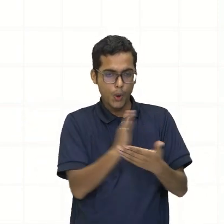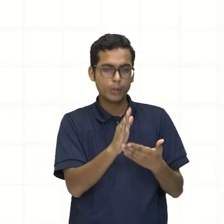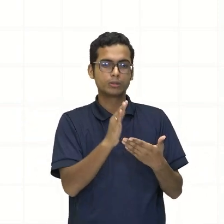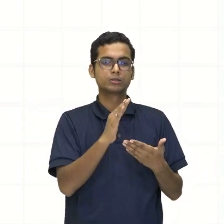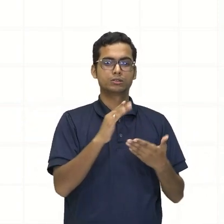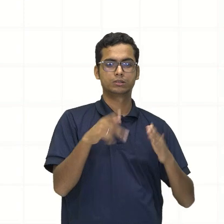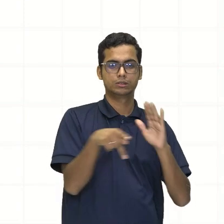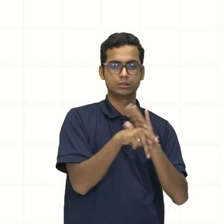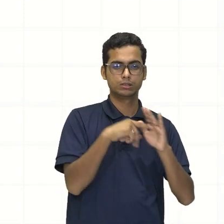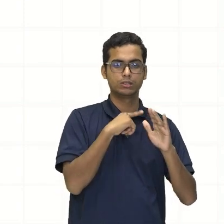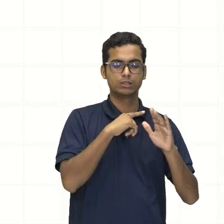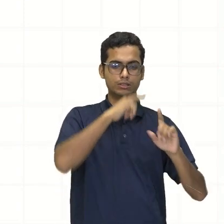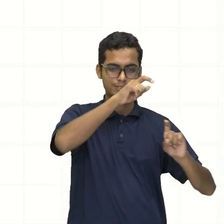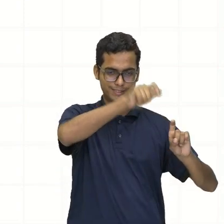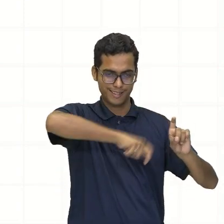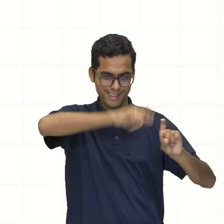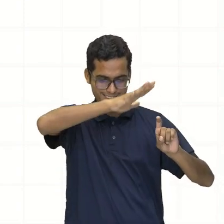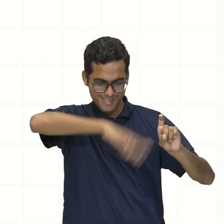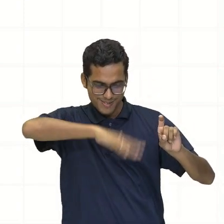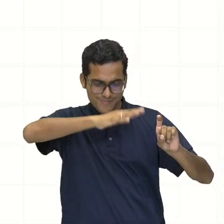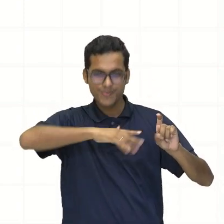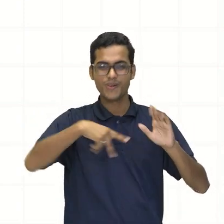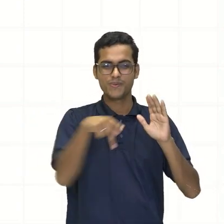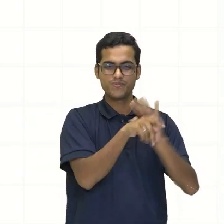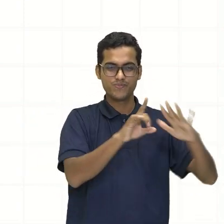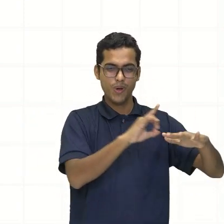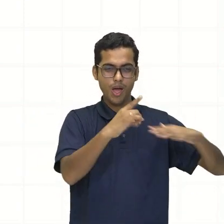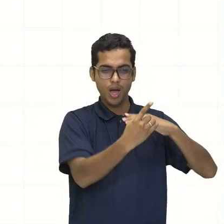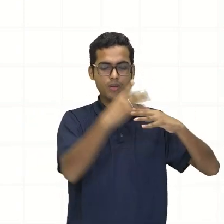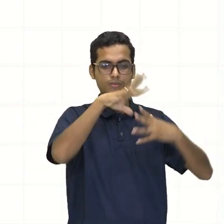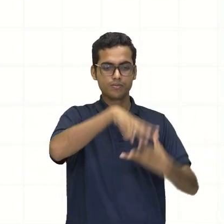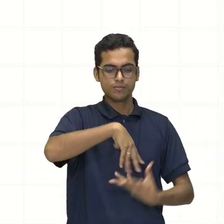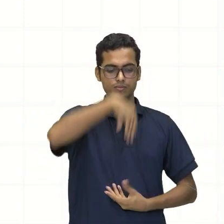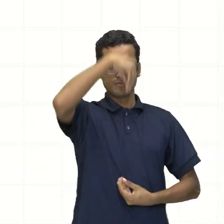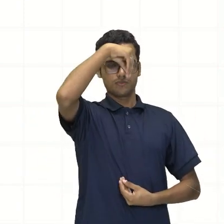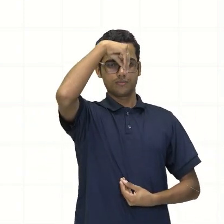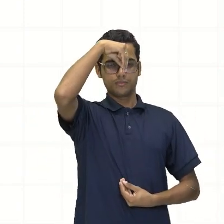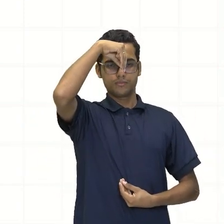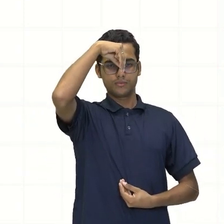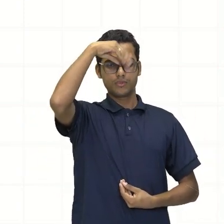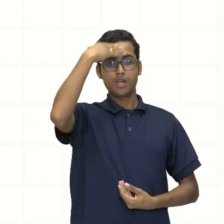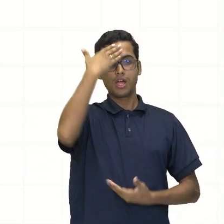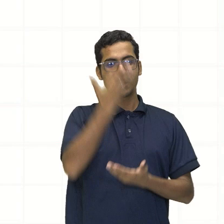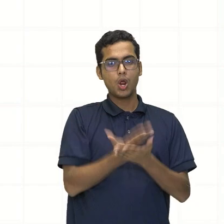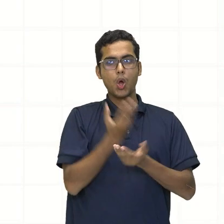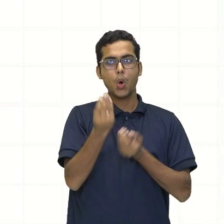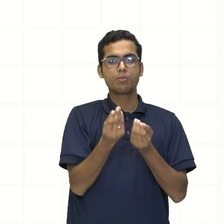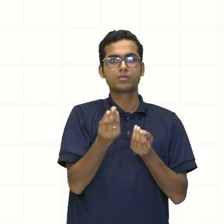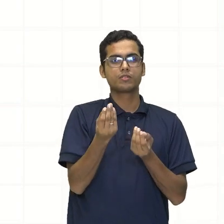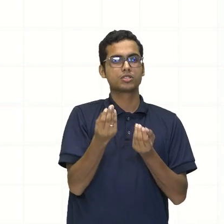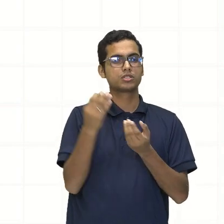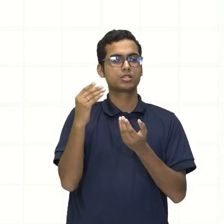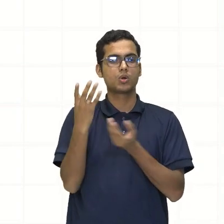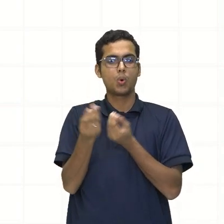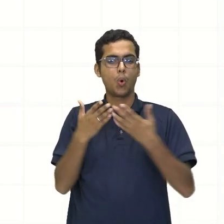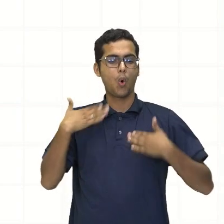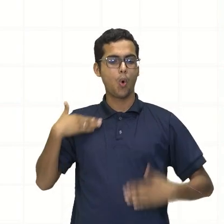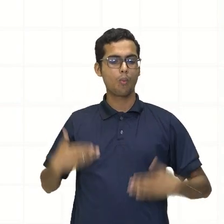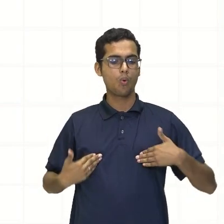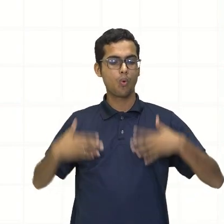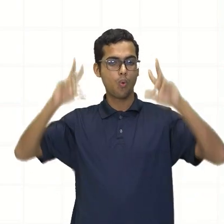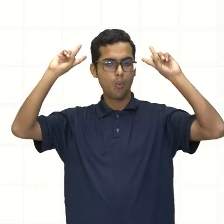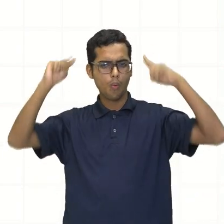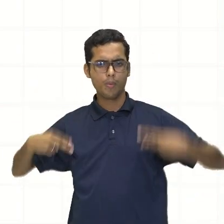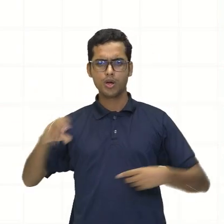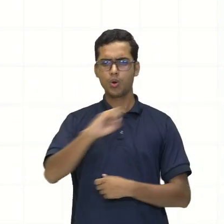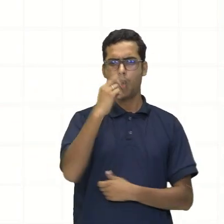ou animal. É uma característica da religiosidade dos povos ameríndios da América do Sul. No